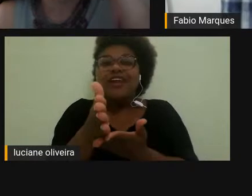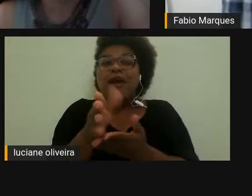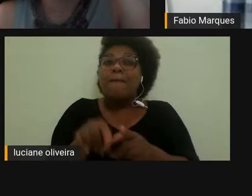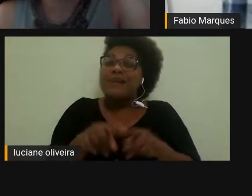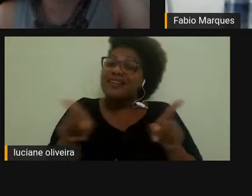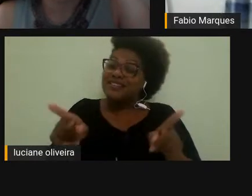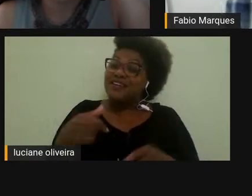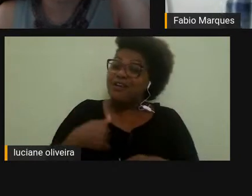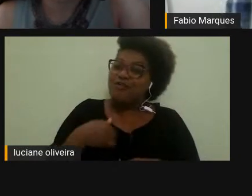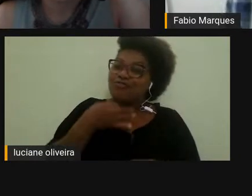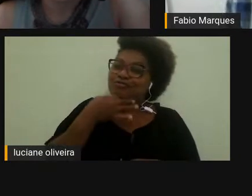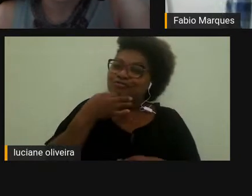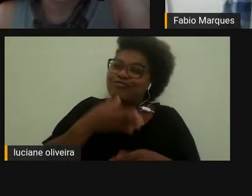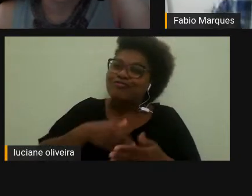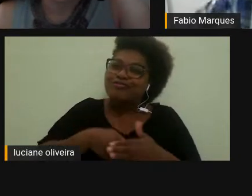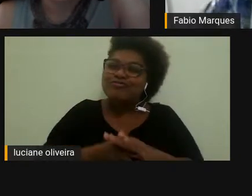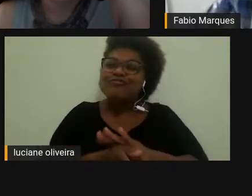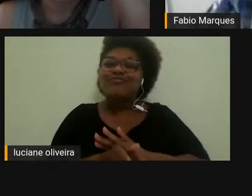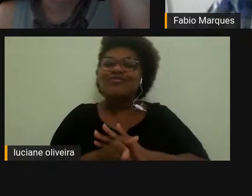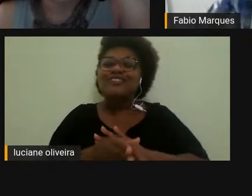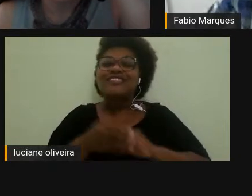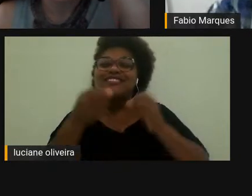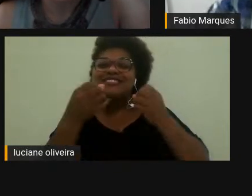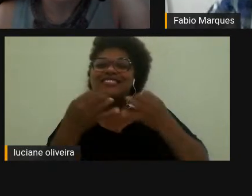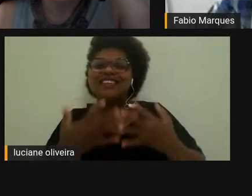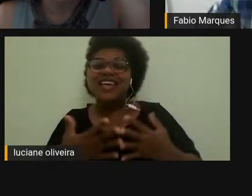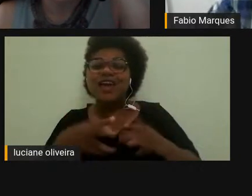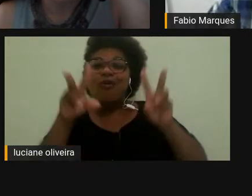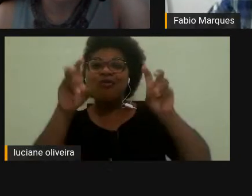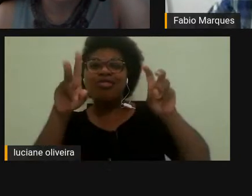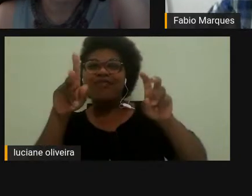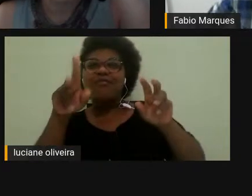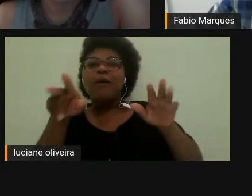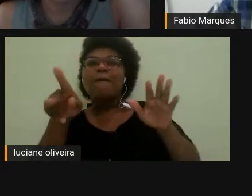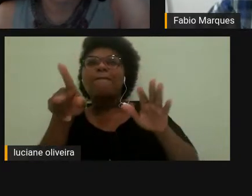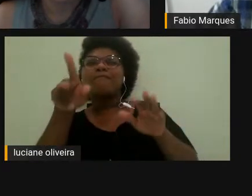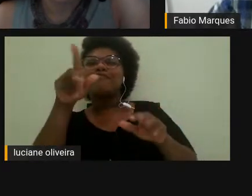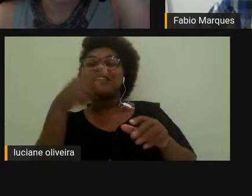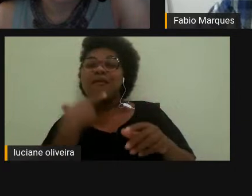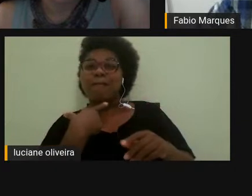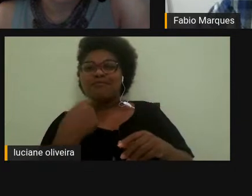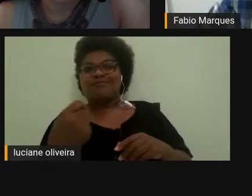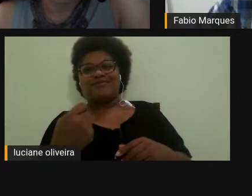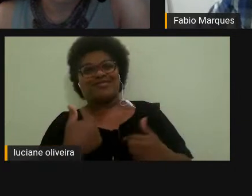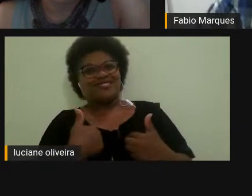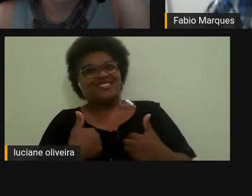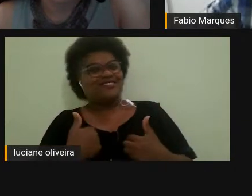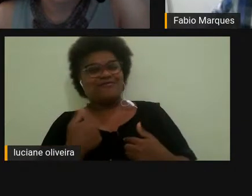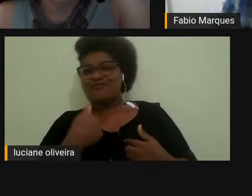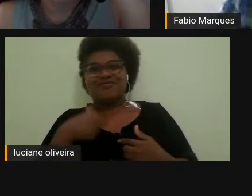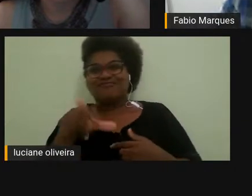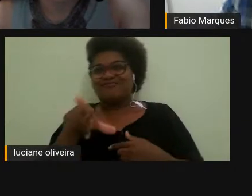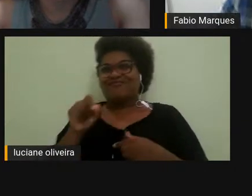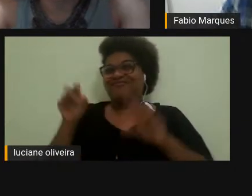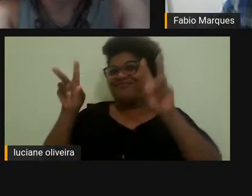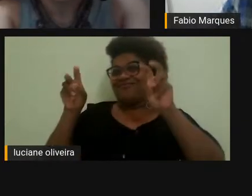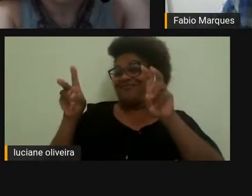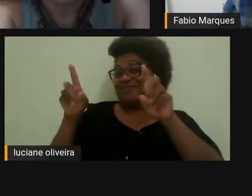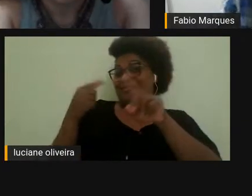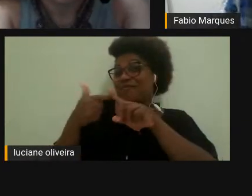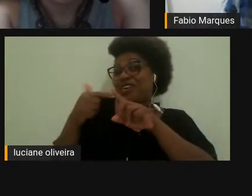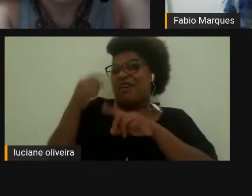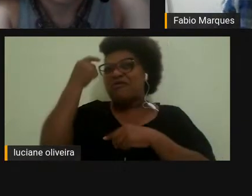não fui eu que escolhi o tema porque eu tinha todo esse receio forma Gente eu tenho que eu tenho que vou ter que mergulhar em todo o universo